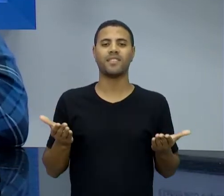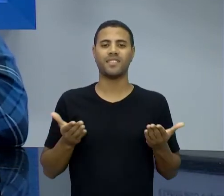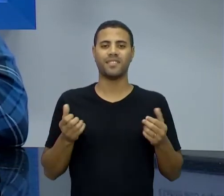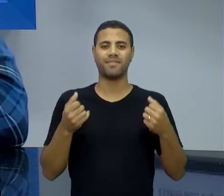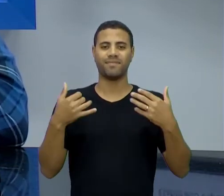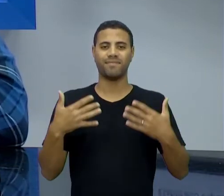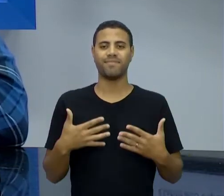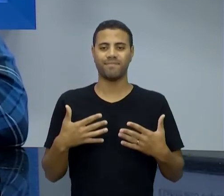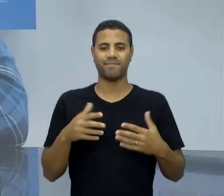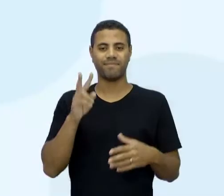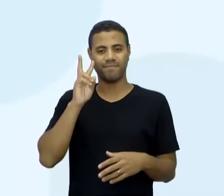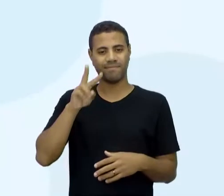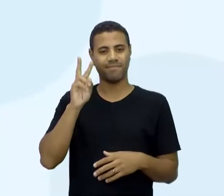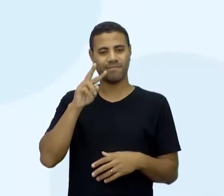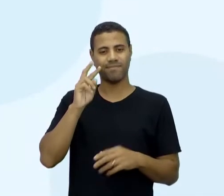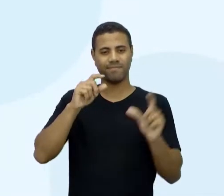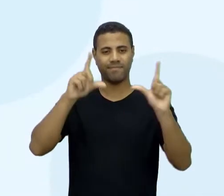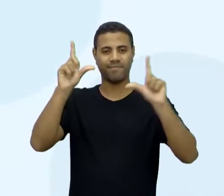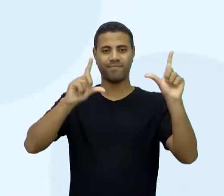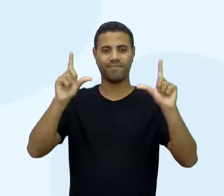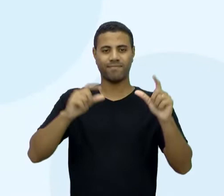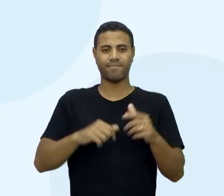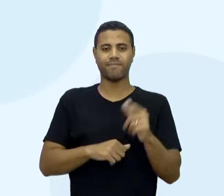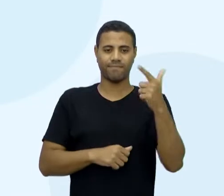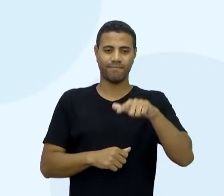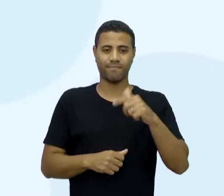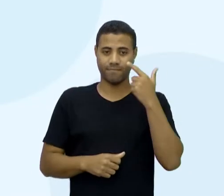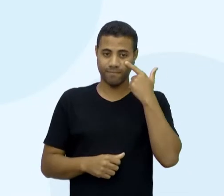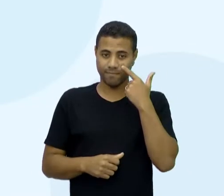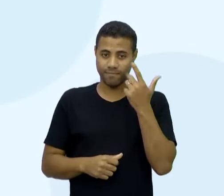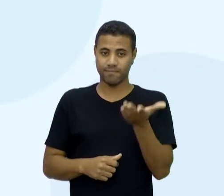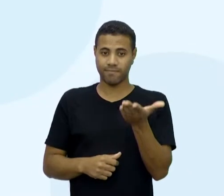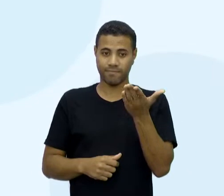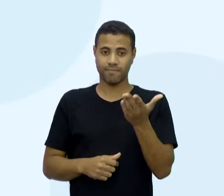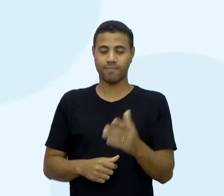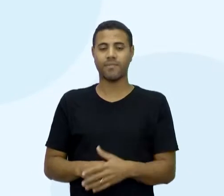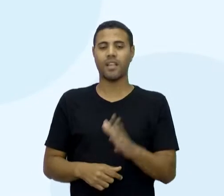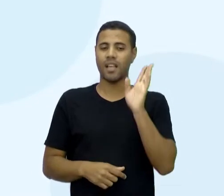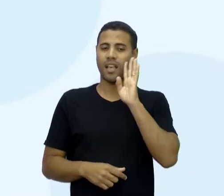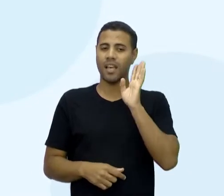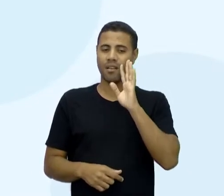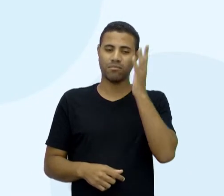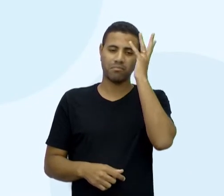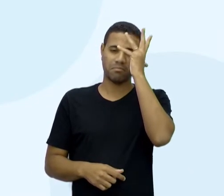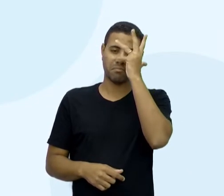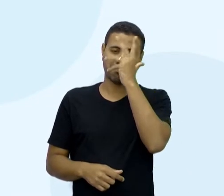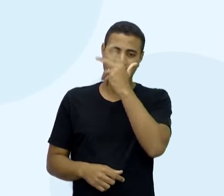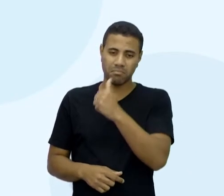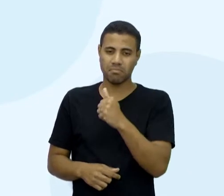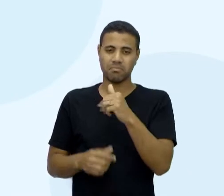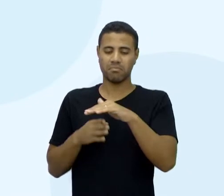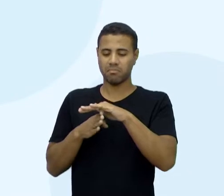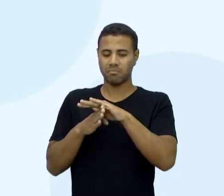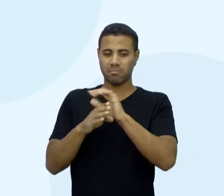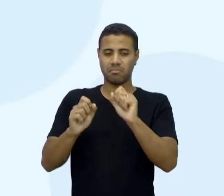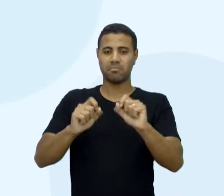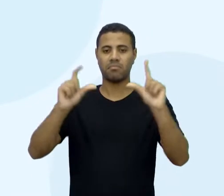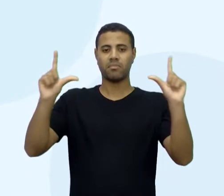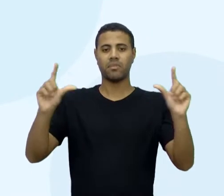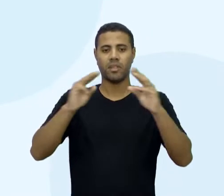uma olhadinha na nossa tela. Bem, aqui nós temos uma imagem bem legal, né, da entrada do Museu